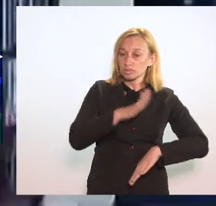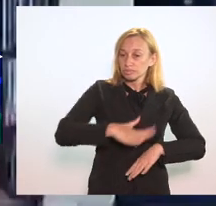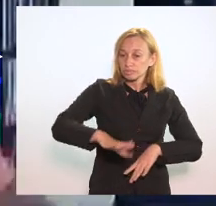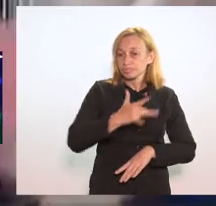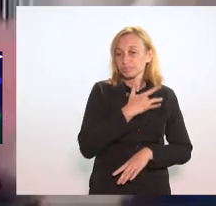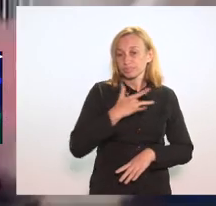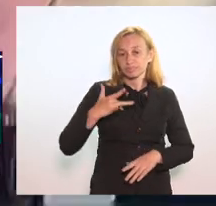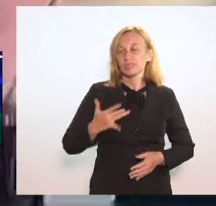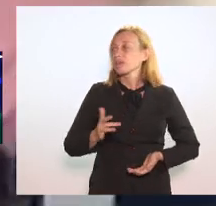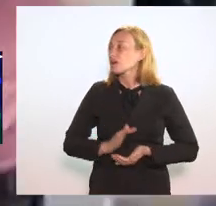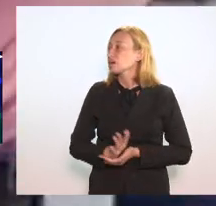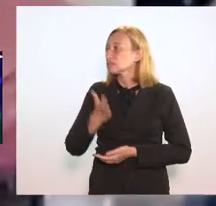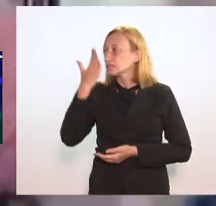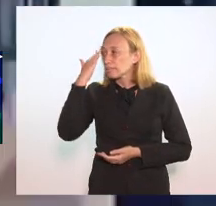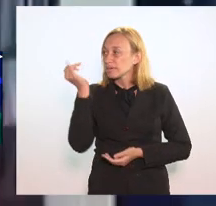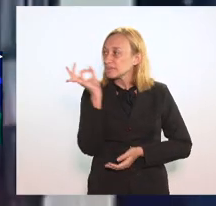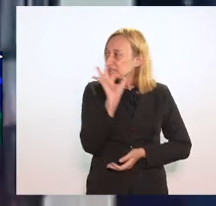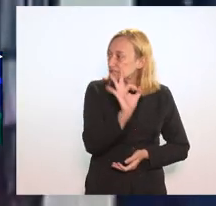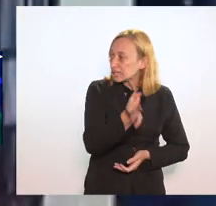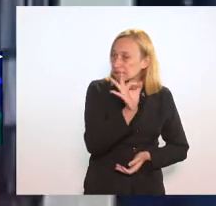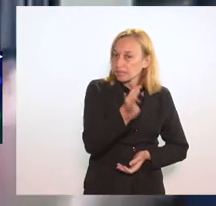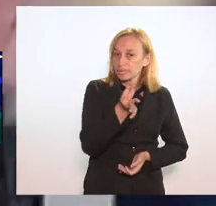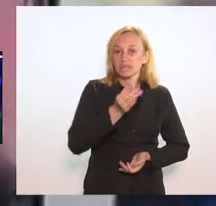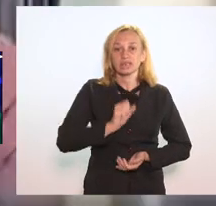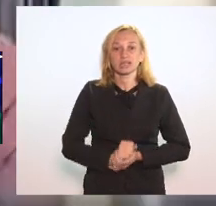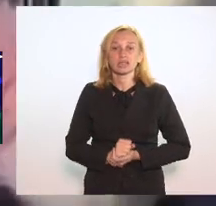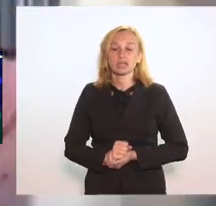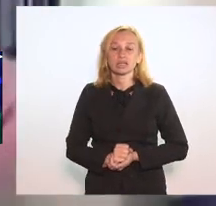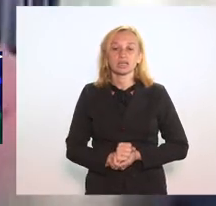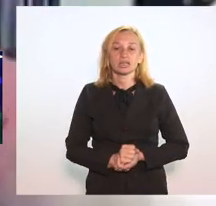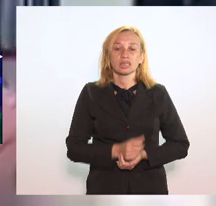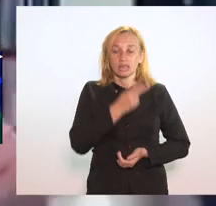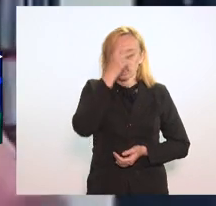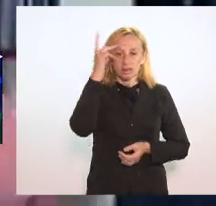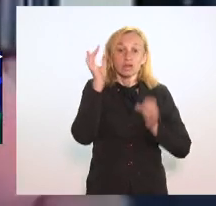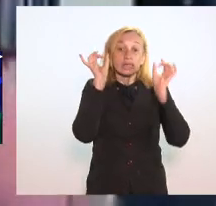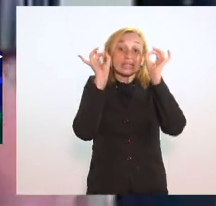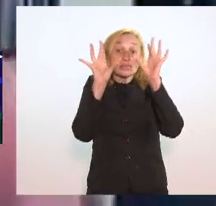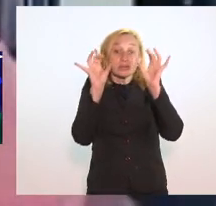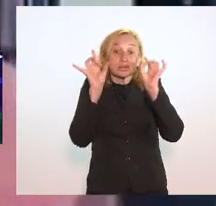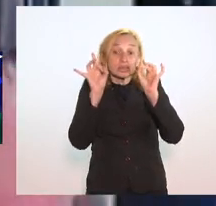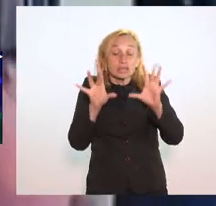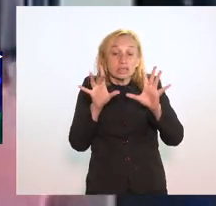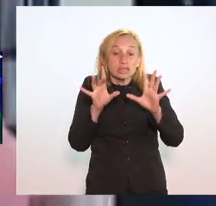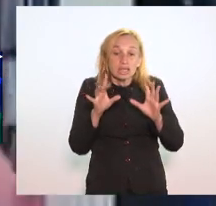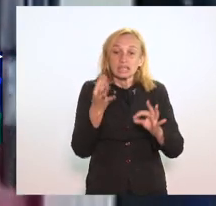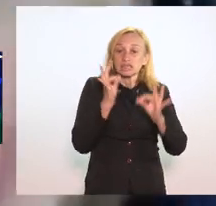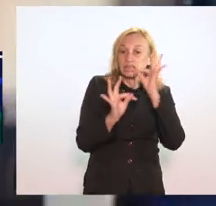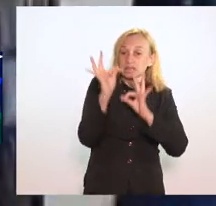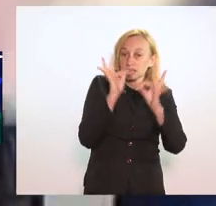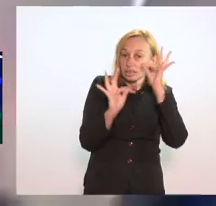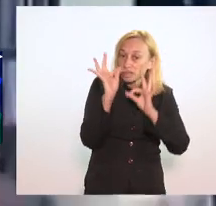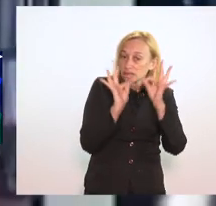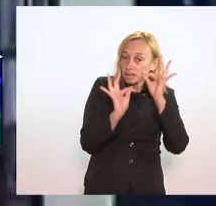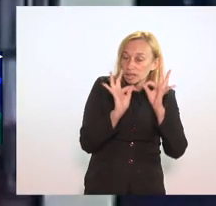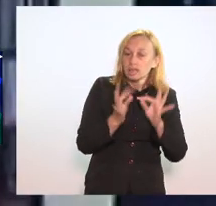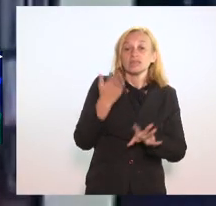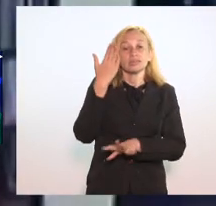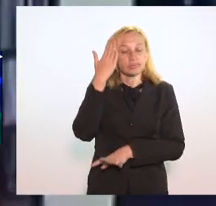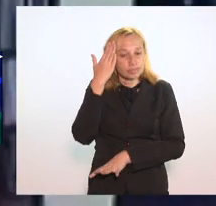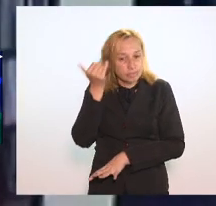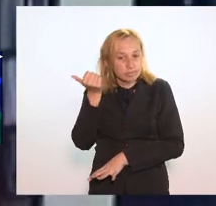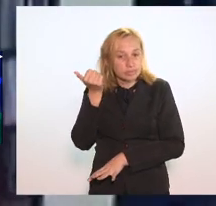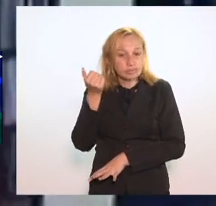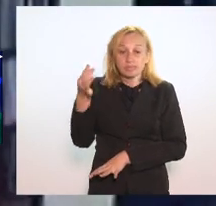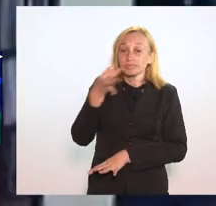área da saúde nós sabemos perfeitamente que os especialistas em infectologia isso aqui nós sabemos